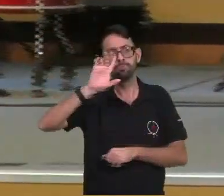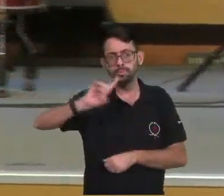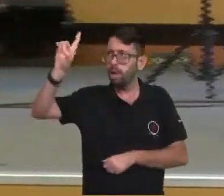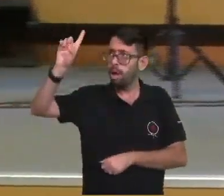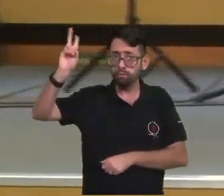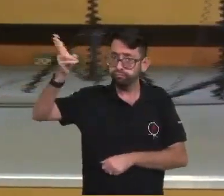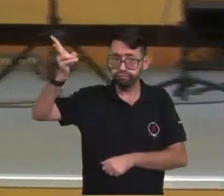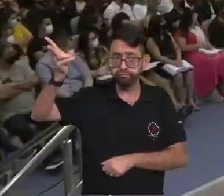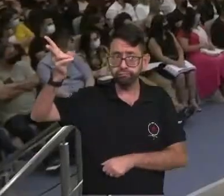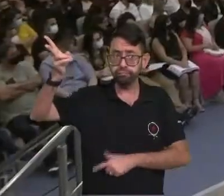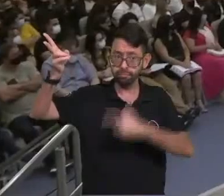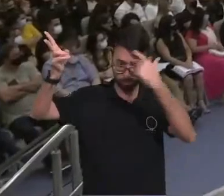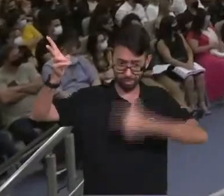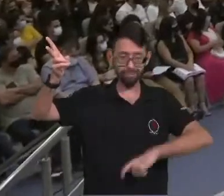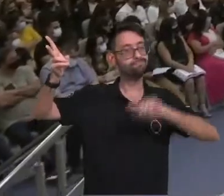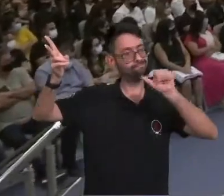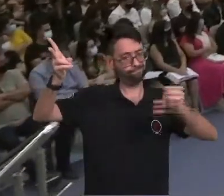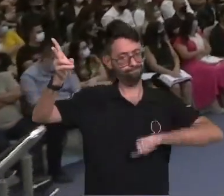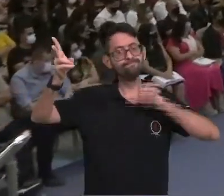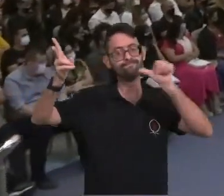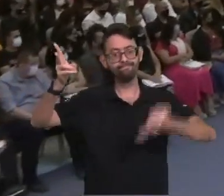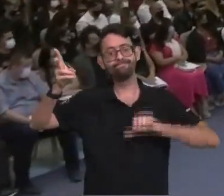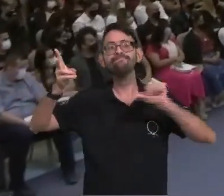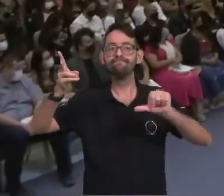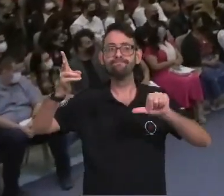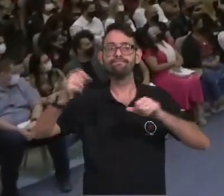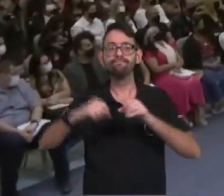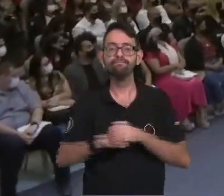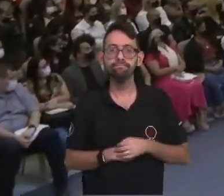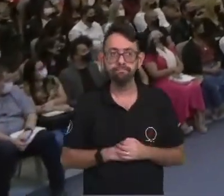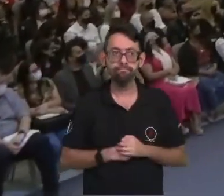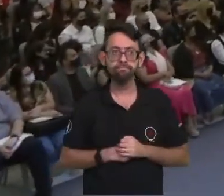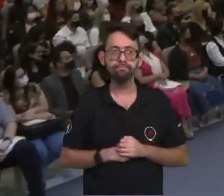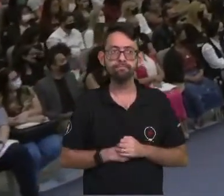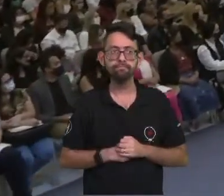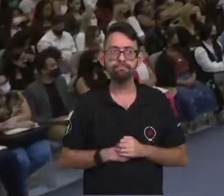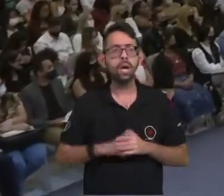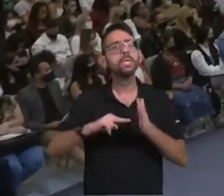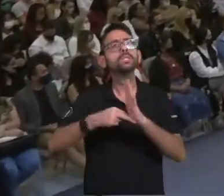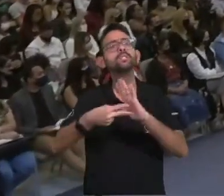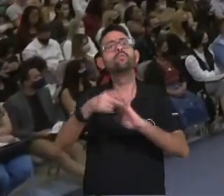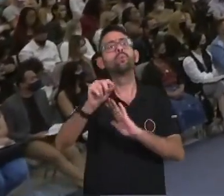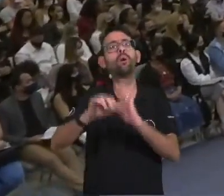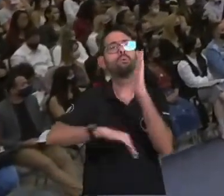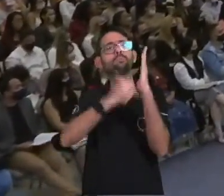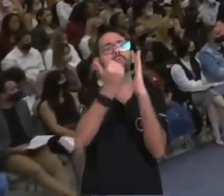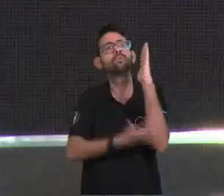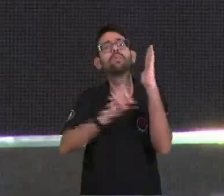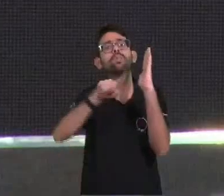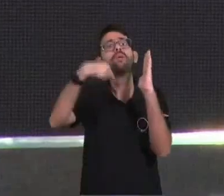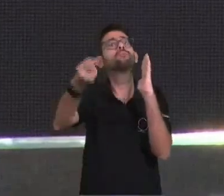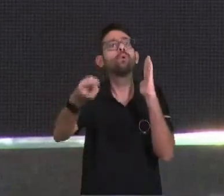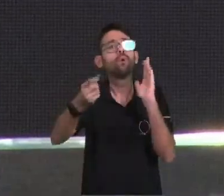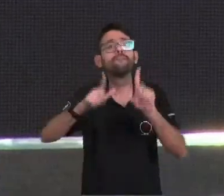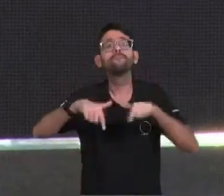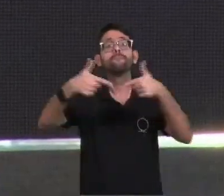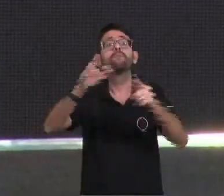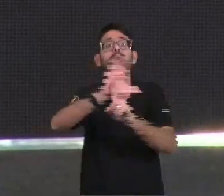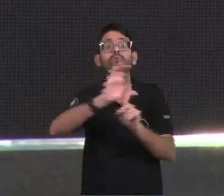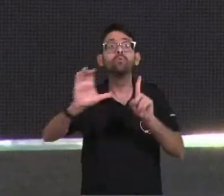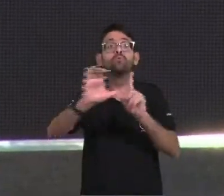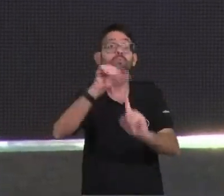uma aliança com o Senhor, Deus de Israel, para que se desvie de nós o ardor da sua ira. Sabe o que ele faz depois da Páscoa? Celebra o culto e faz uma oferta